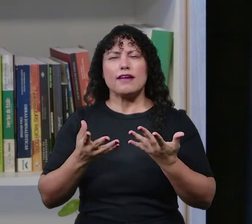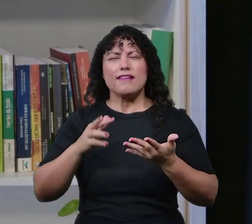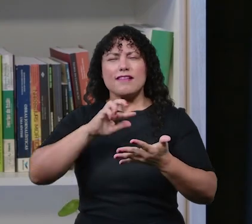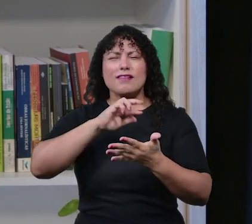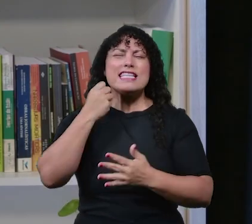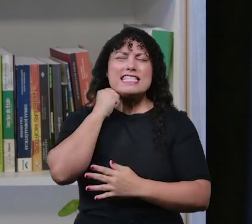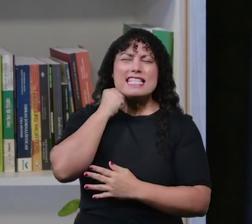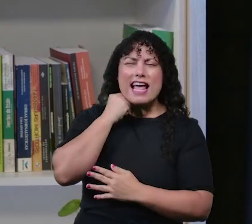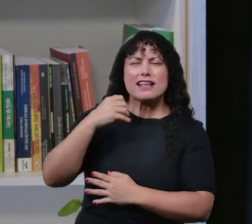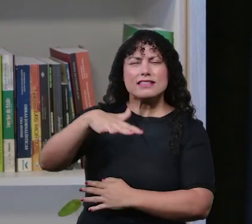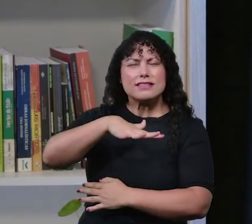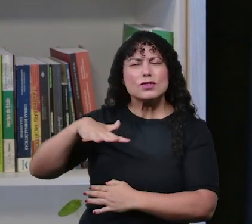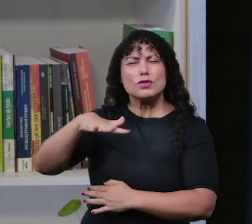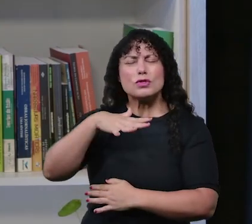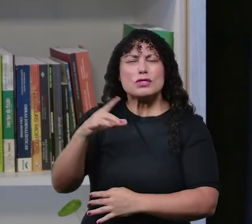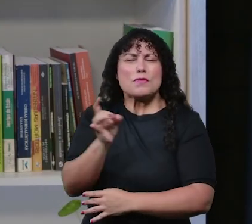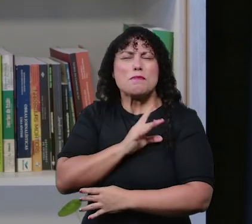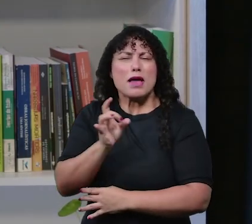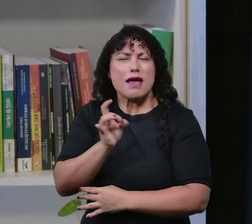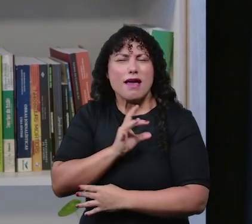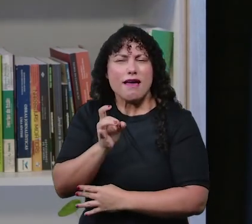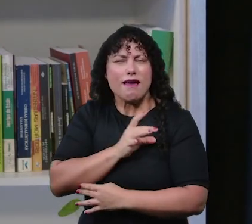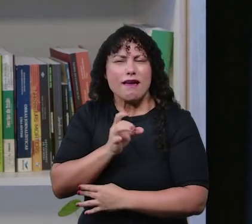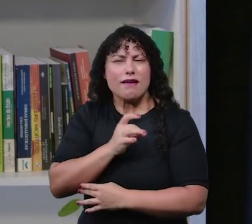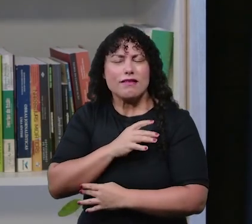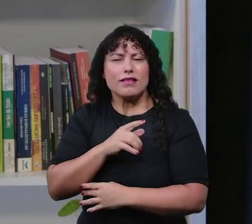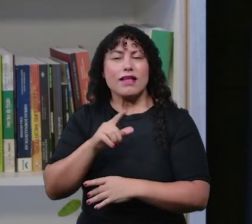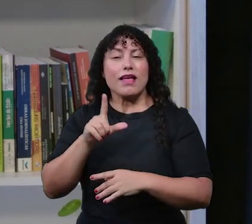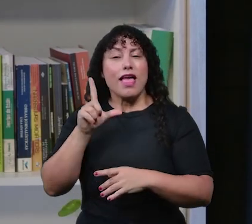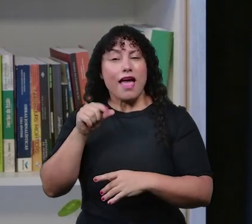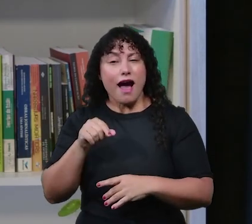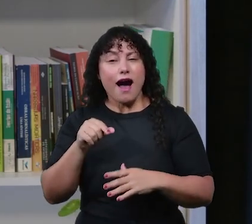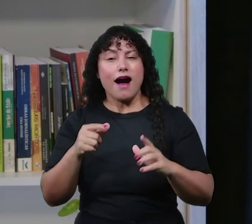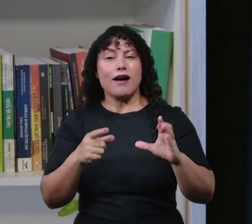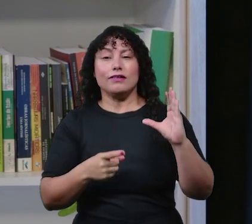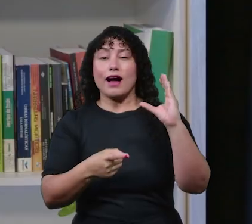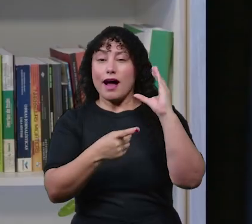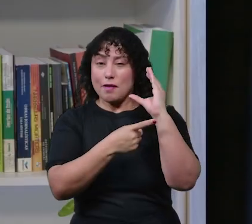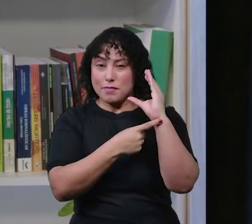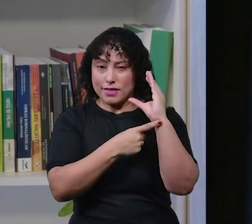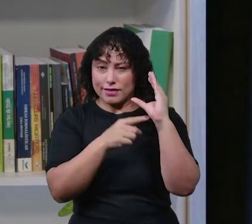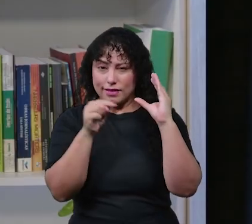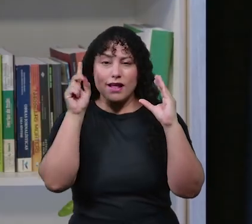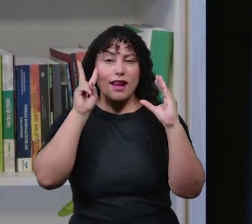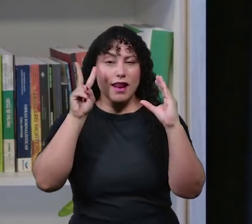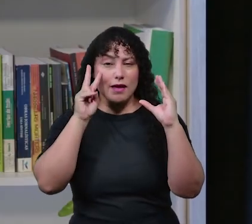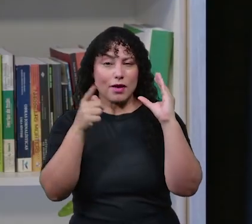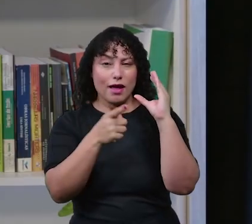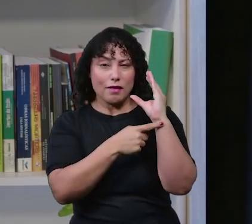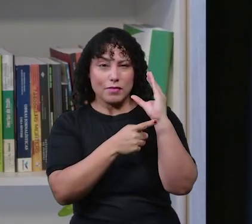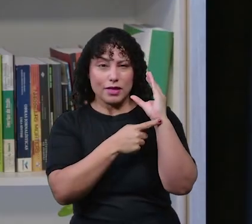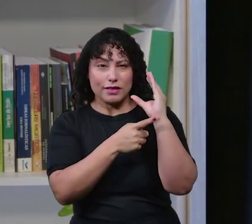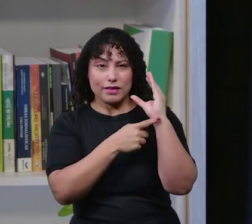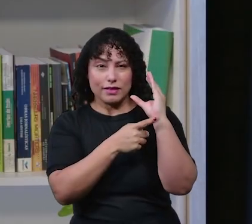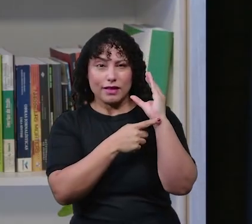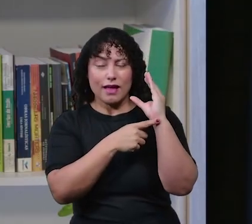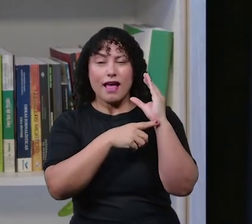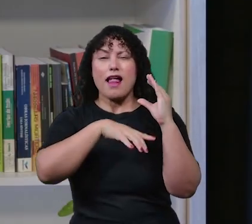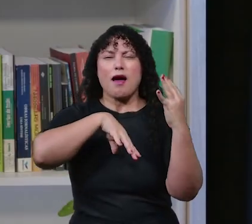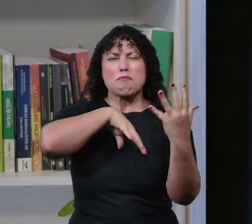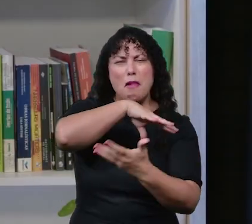uma situação de estresse, né, de medo, e a amígdala, gente, lembra da amígdala? Ela